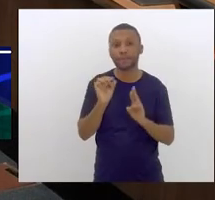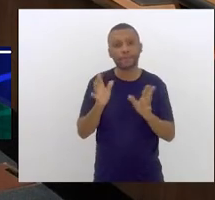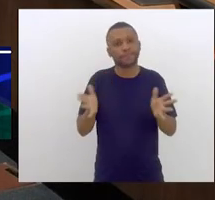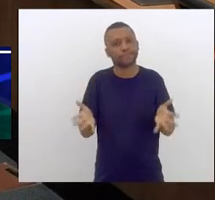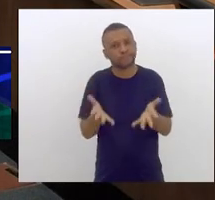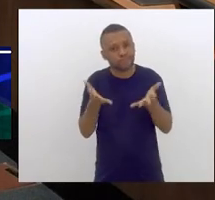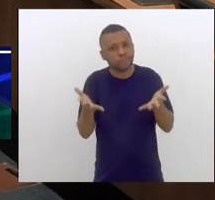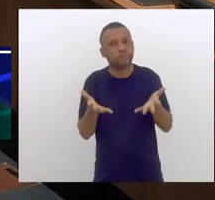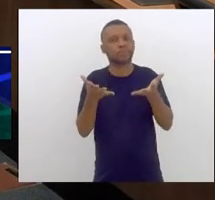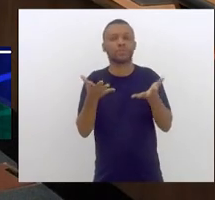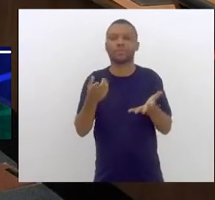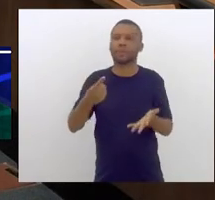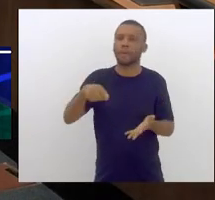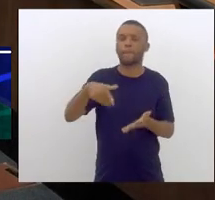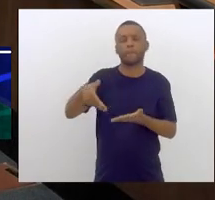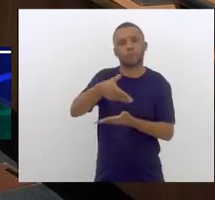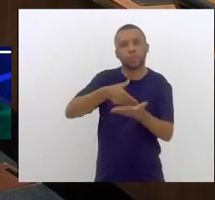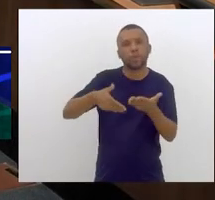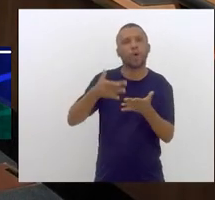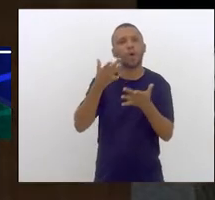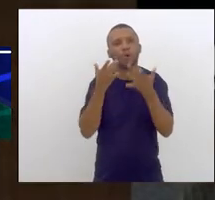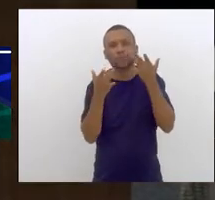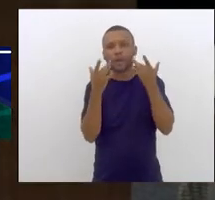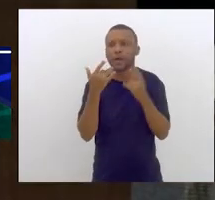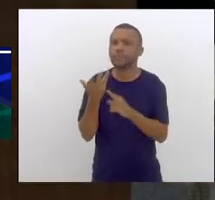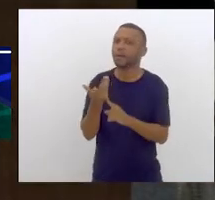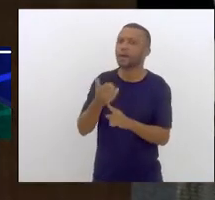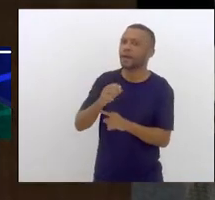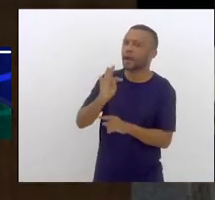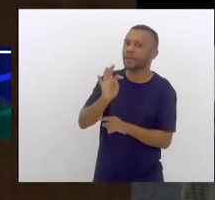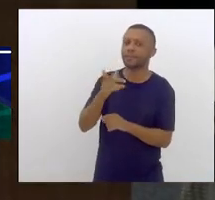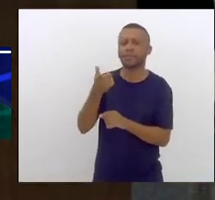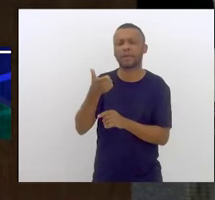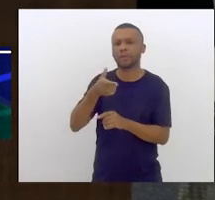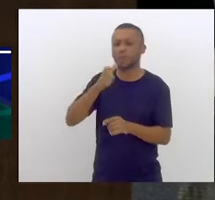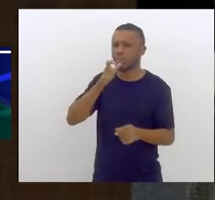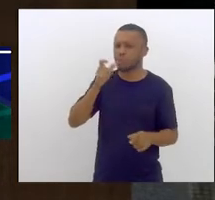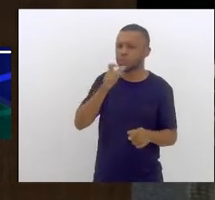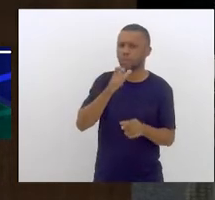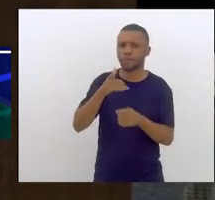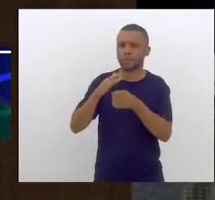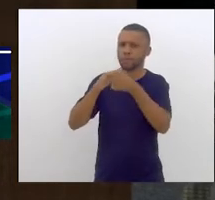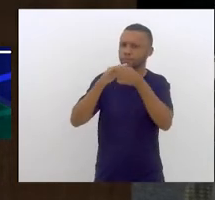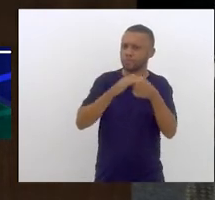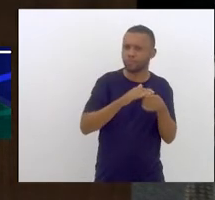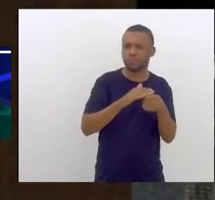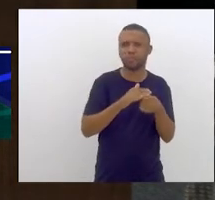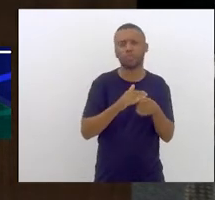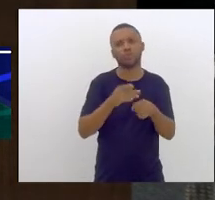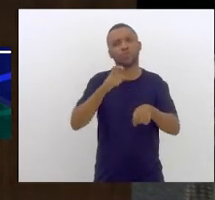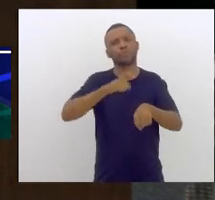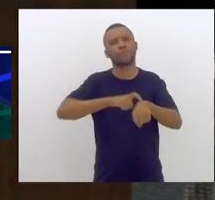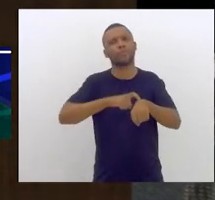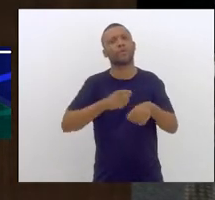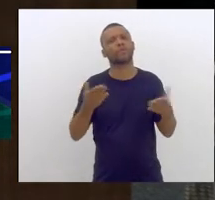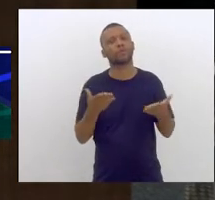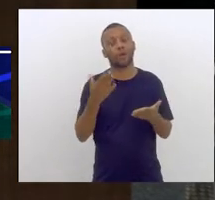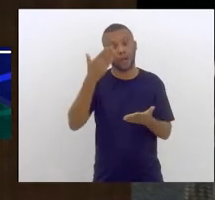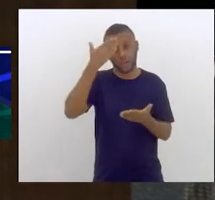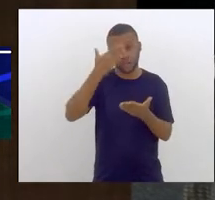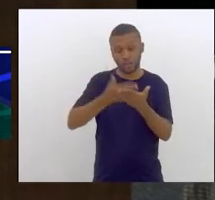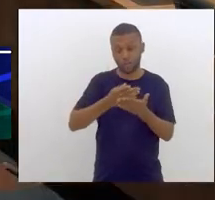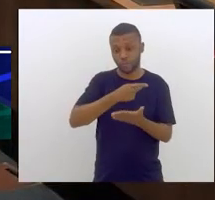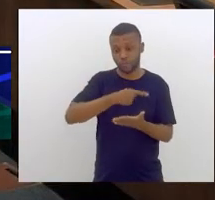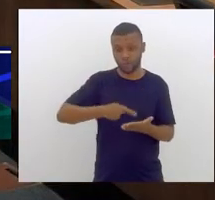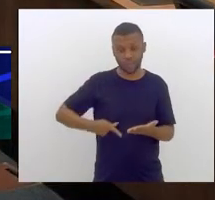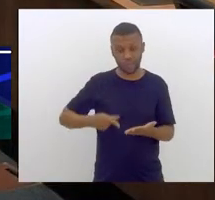incentive, né, o teatro, as artes, que vêm sendo tão massacrados nos tempos que correm. Eu acho que o presidente da República, cada vez